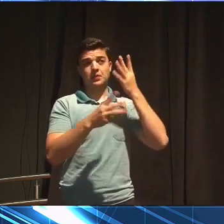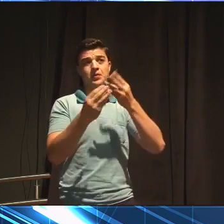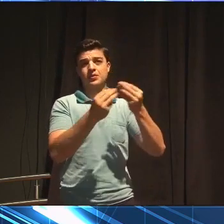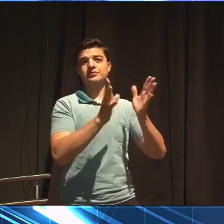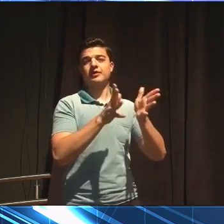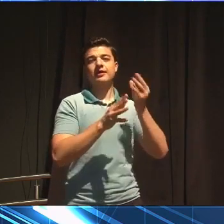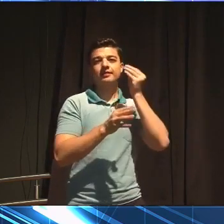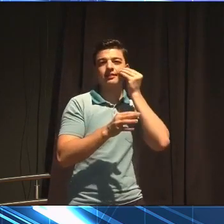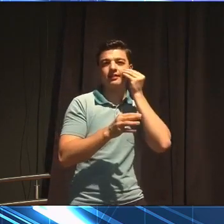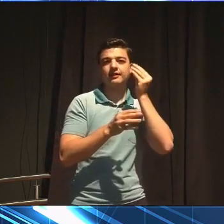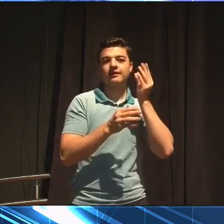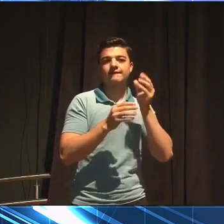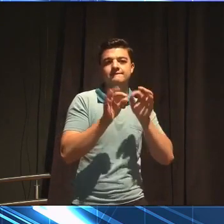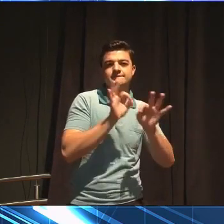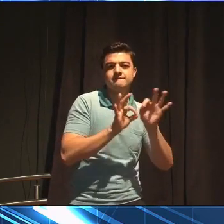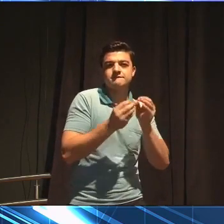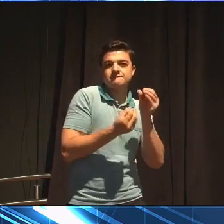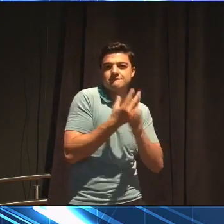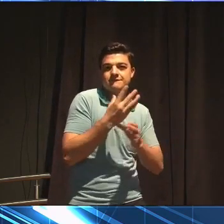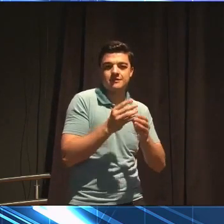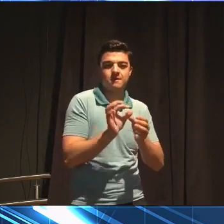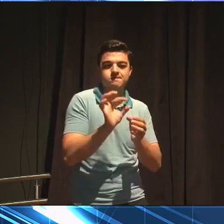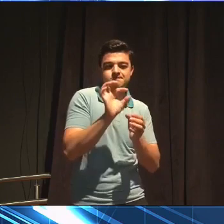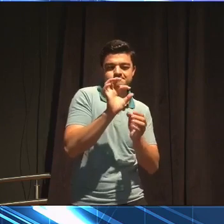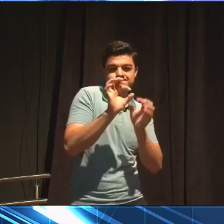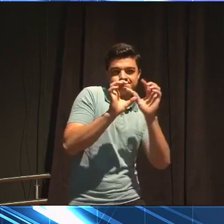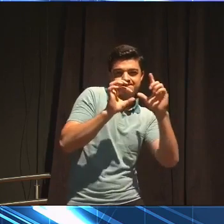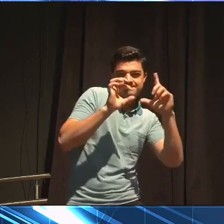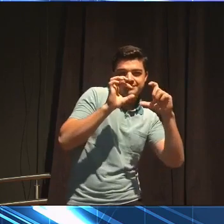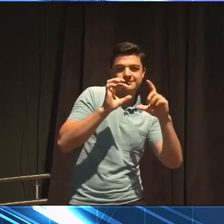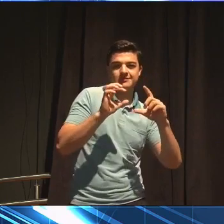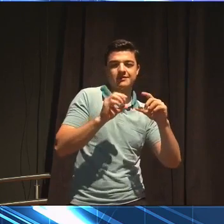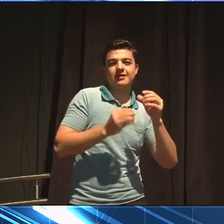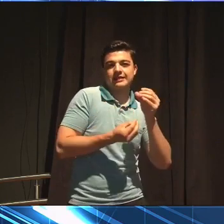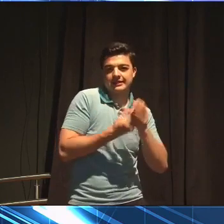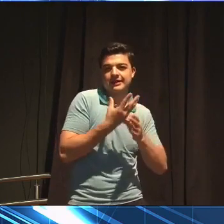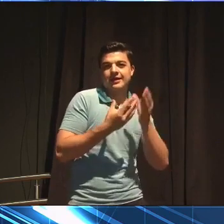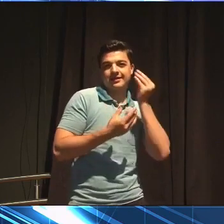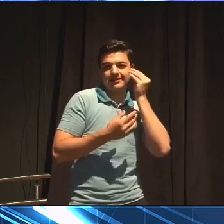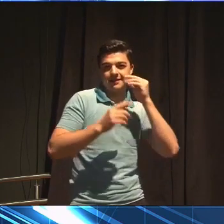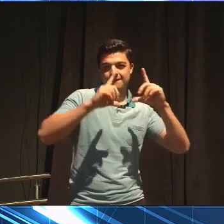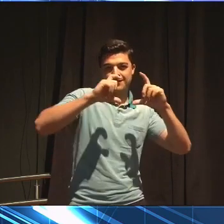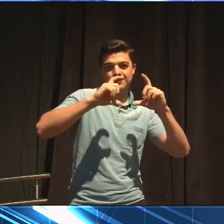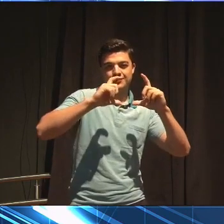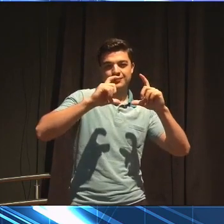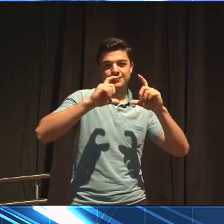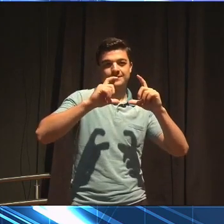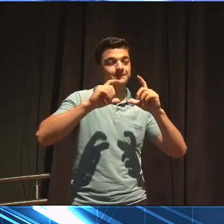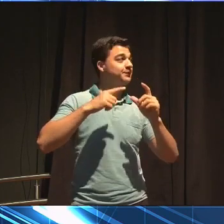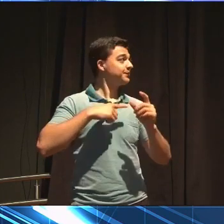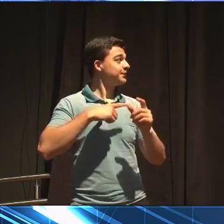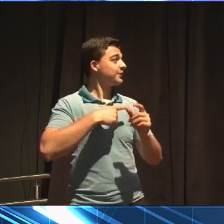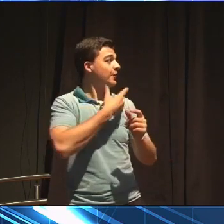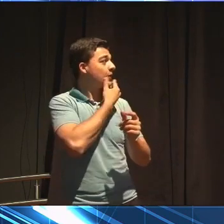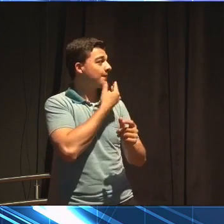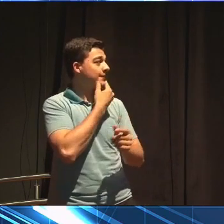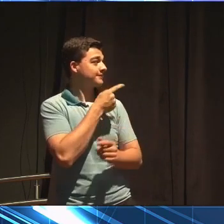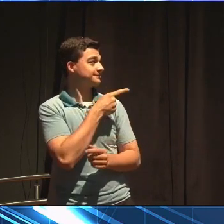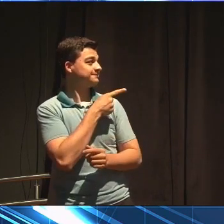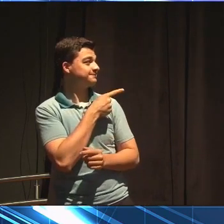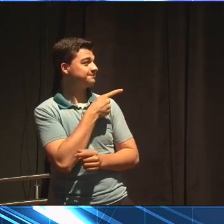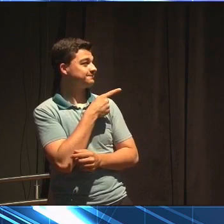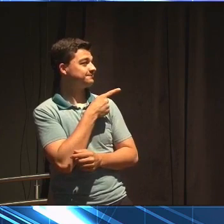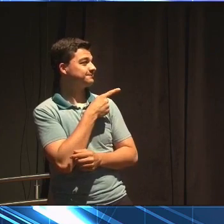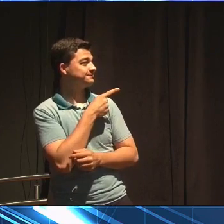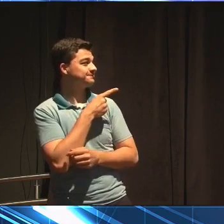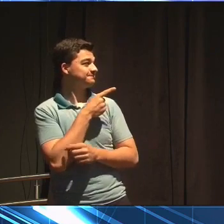outras não. Até legal de falar no Joseph e do Louis, porque eles fizeram uma contribuição um para o estudo dos outros, para